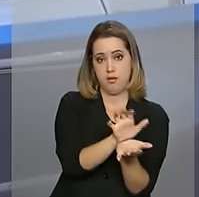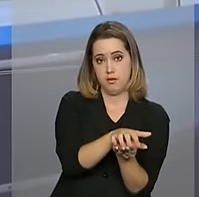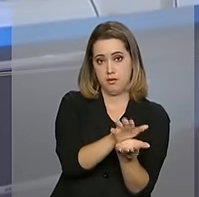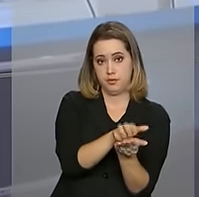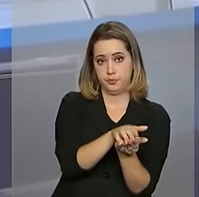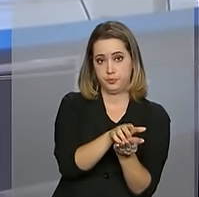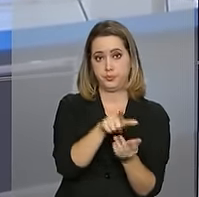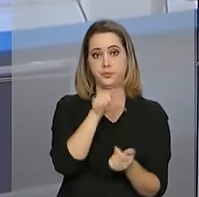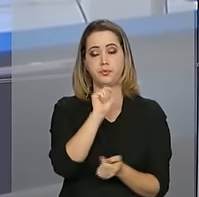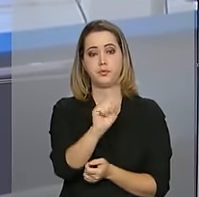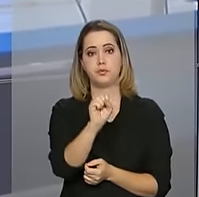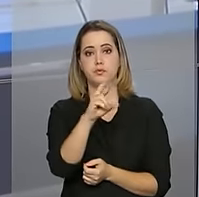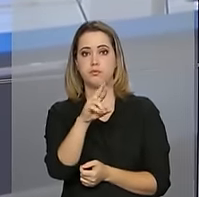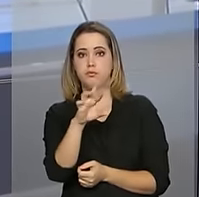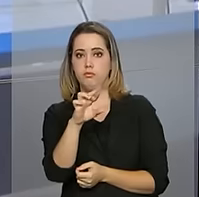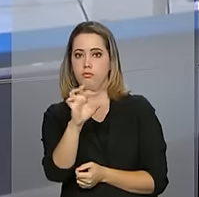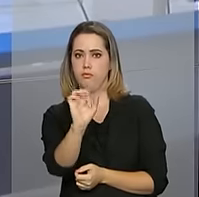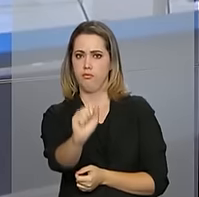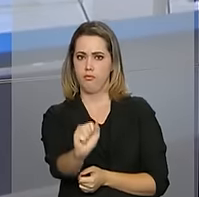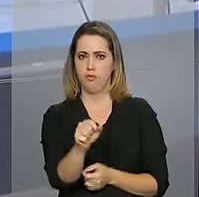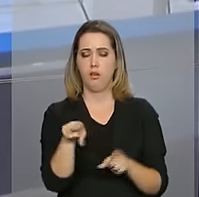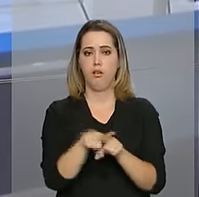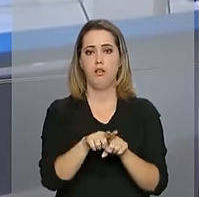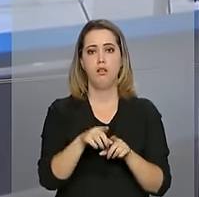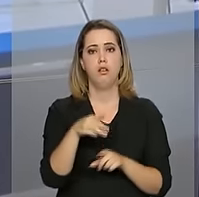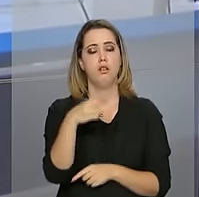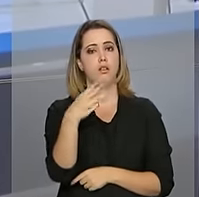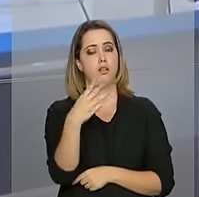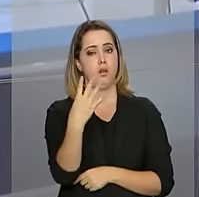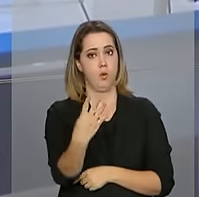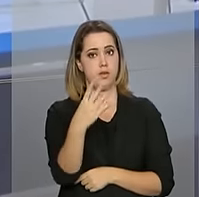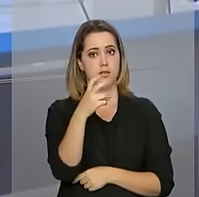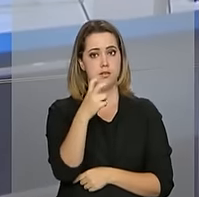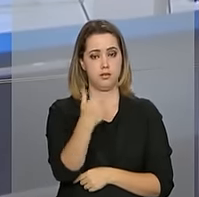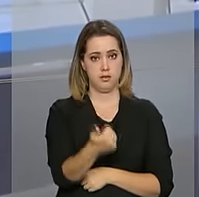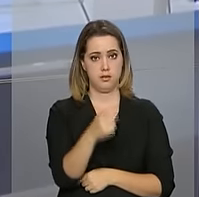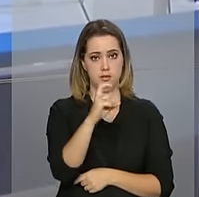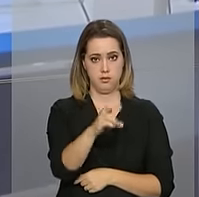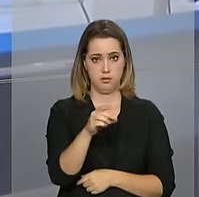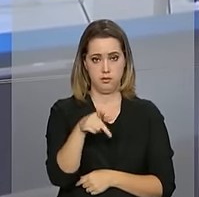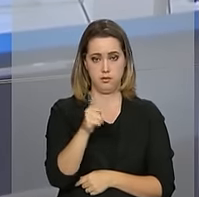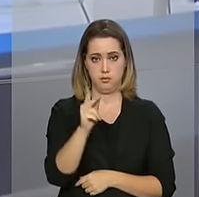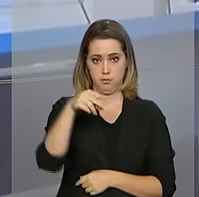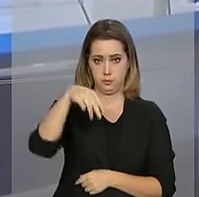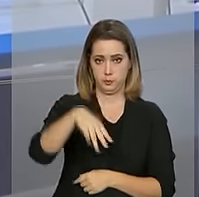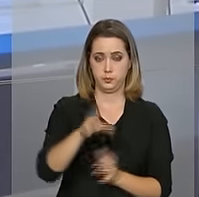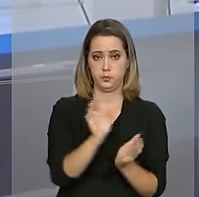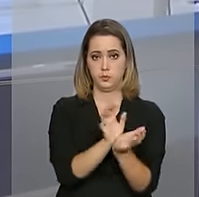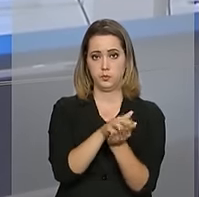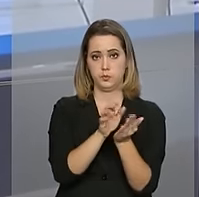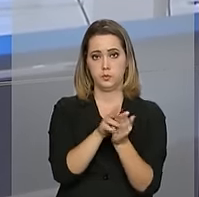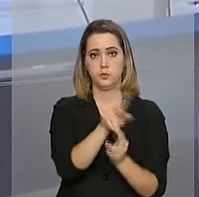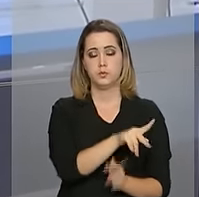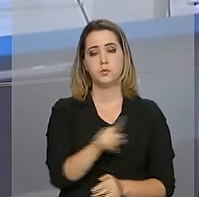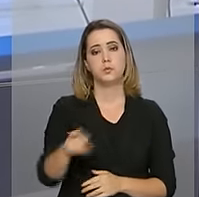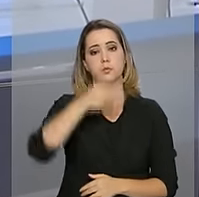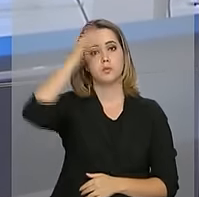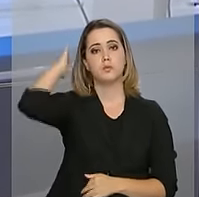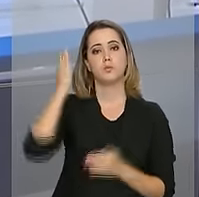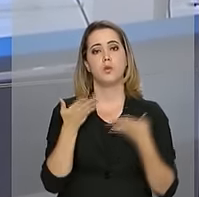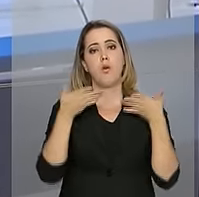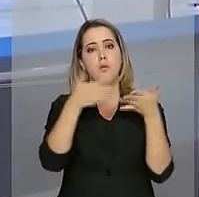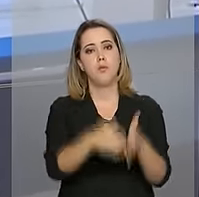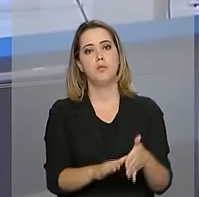Em Serra Talhada, a 415 quilômetros de Recife, o presidente Michel Temer participou da inauguração de um campus